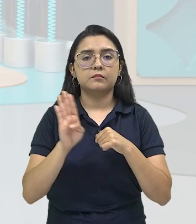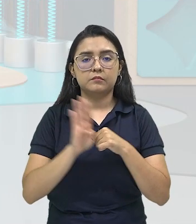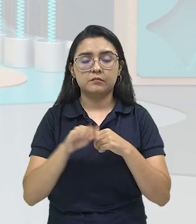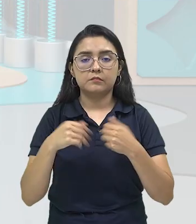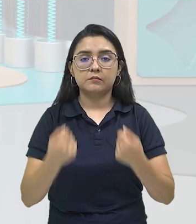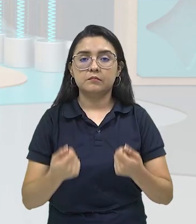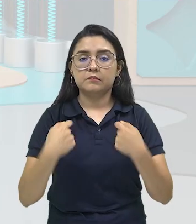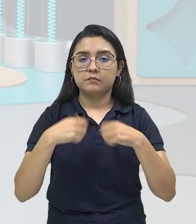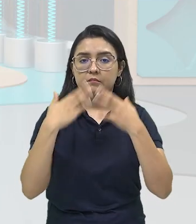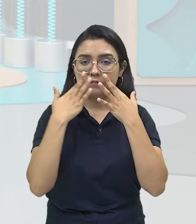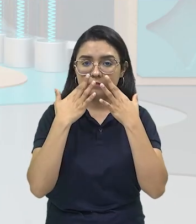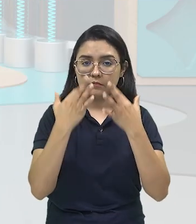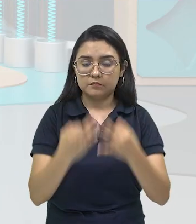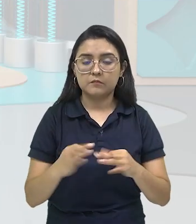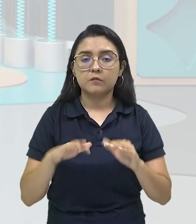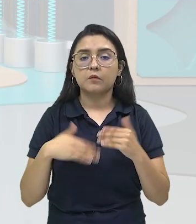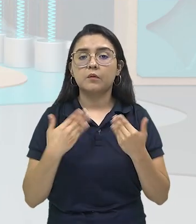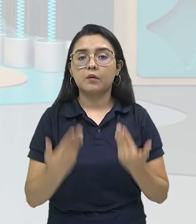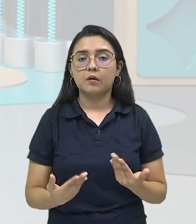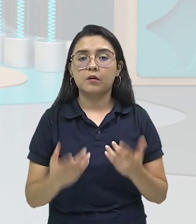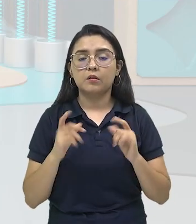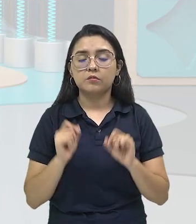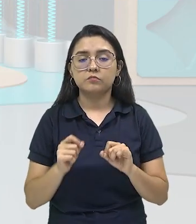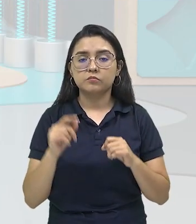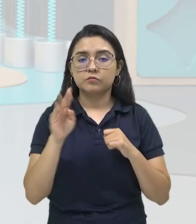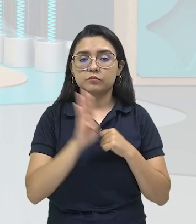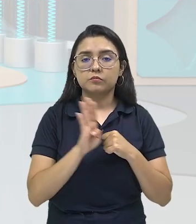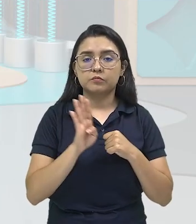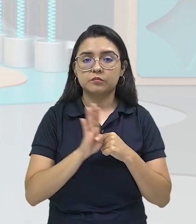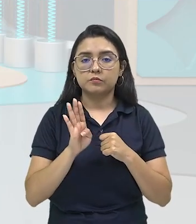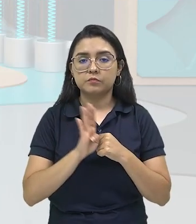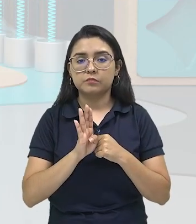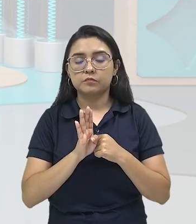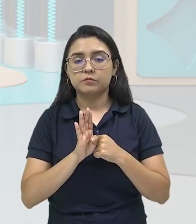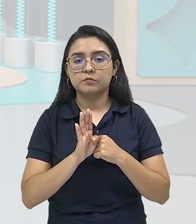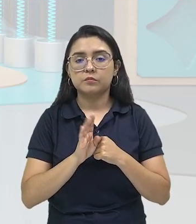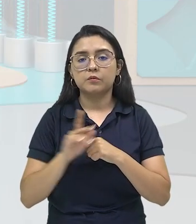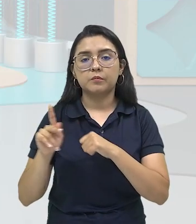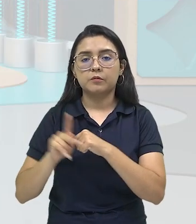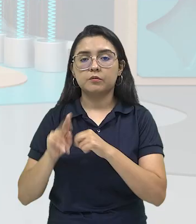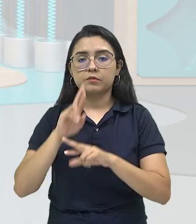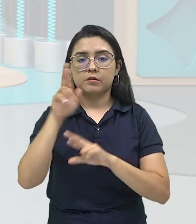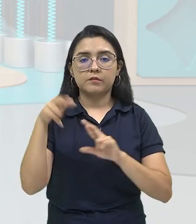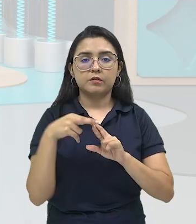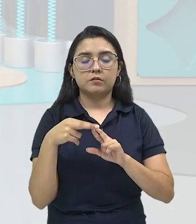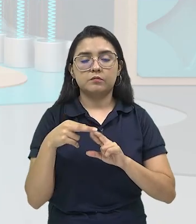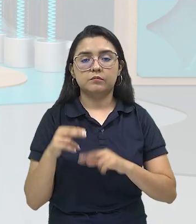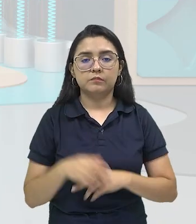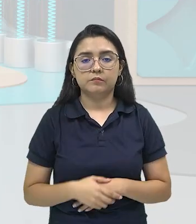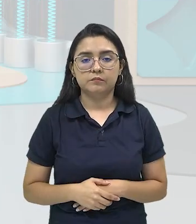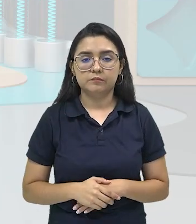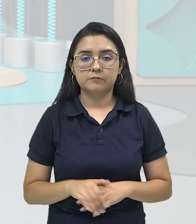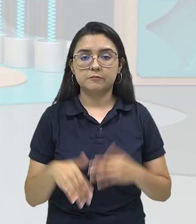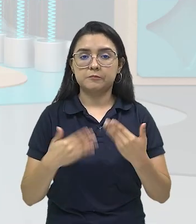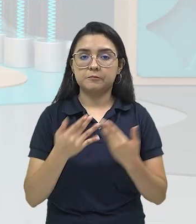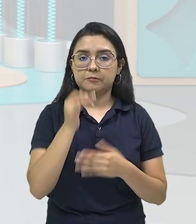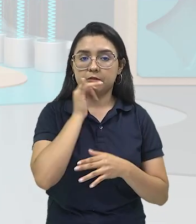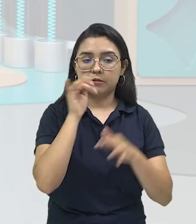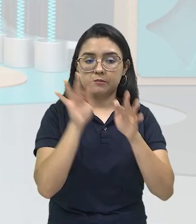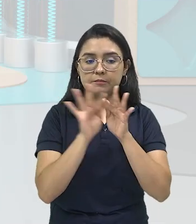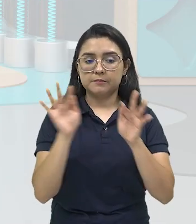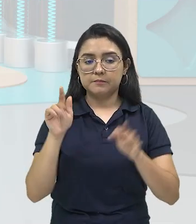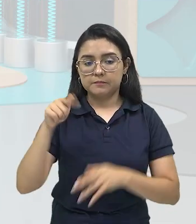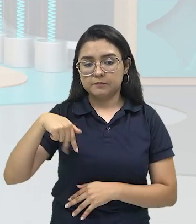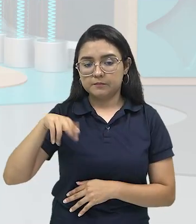gente tem que prestar atenção a qual substantivo o nosso pronome está se referindo. No caso, né,